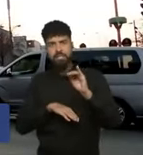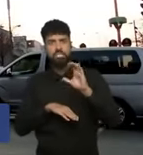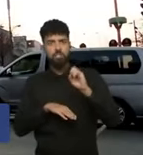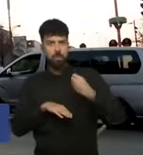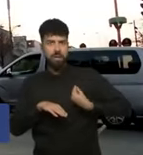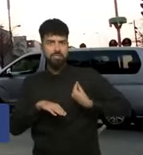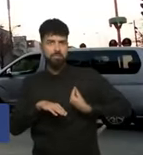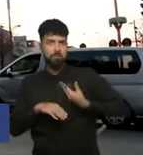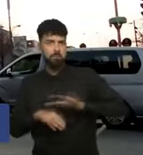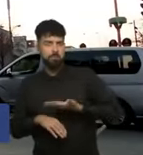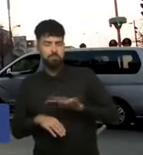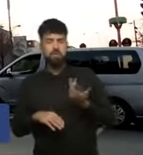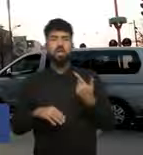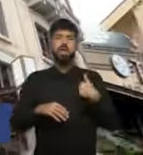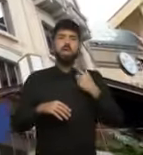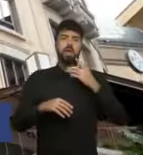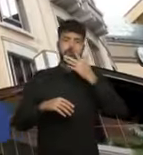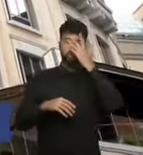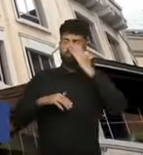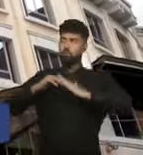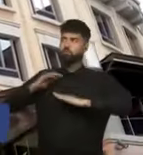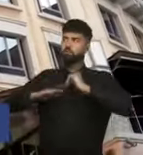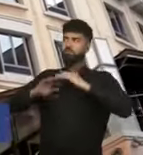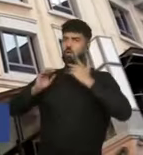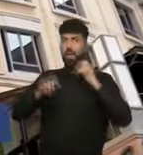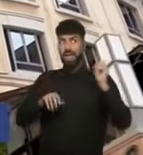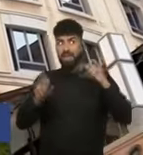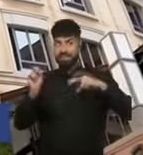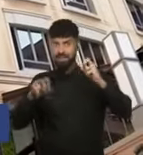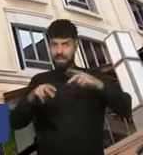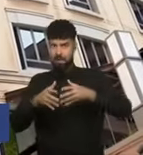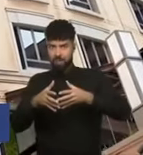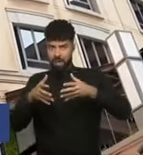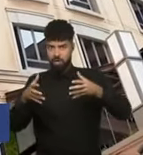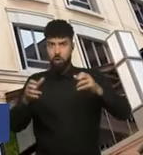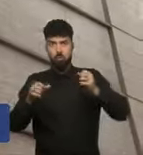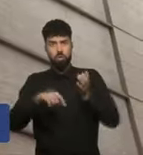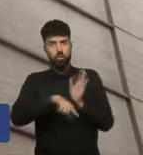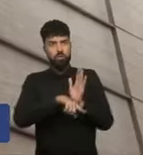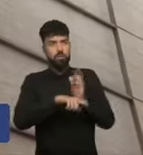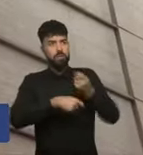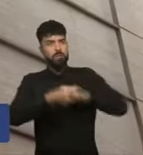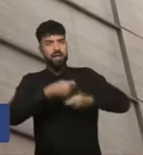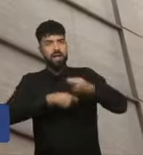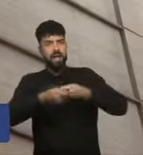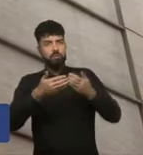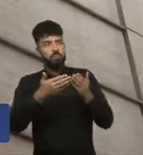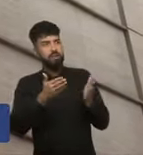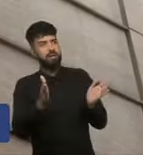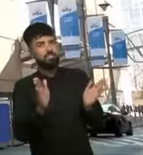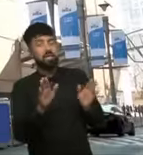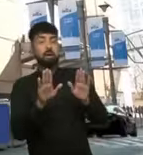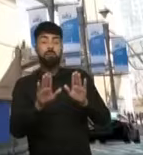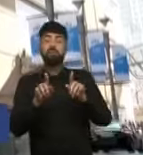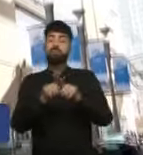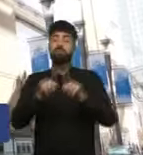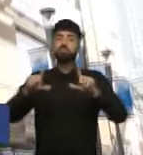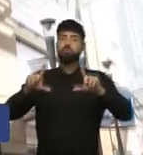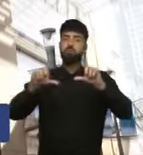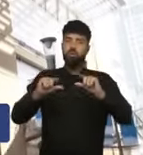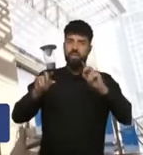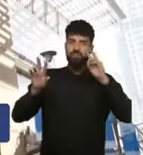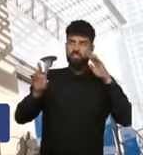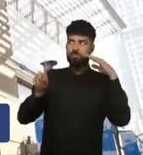bloco e a criação de uma moeda comum no comércio entre os países. A cúpula começou com um